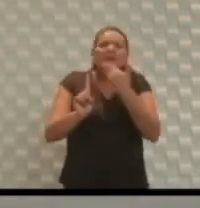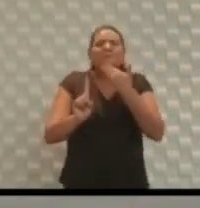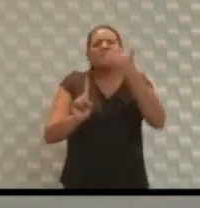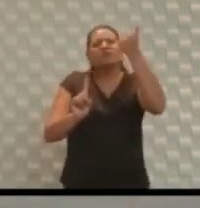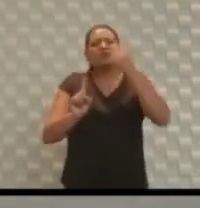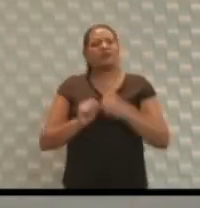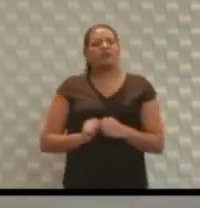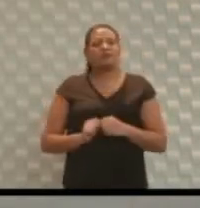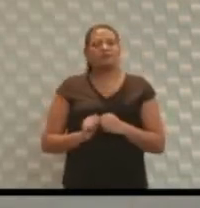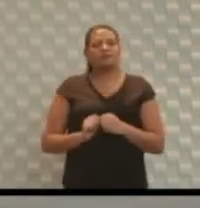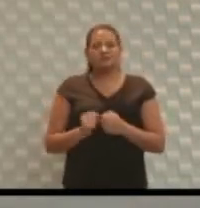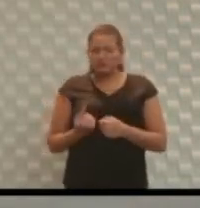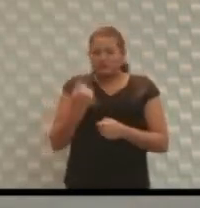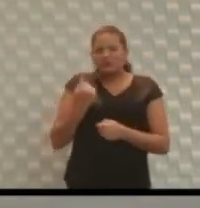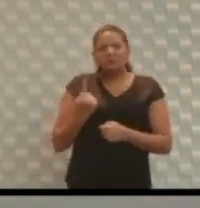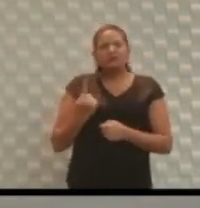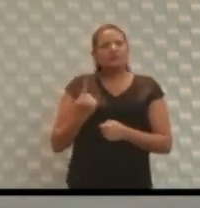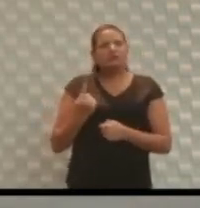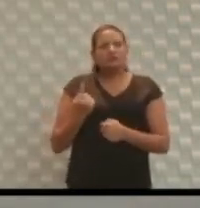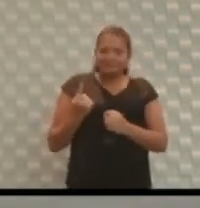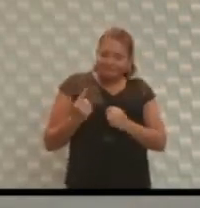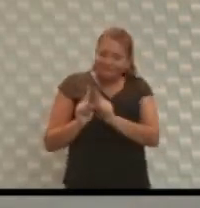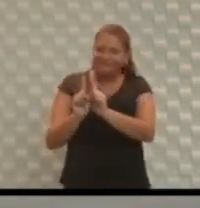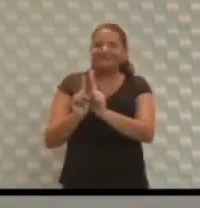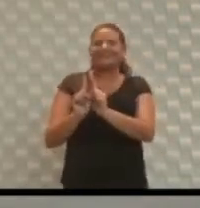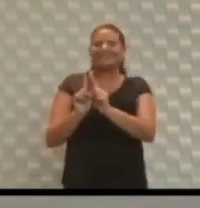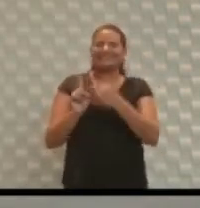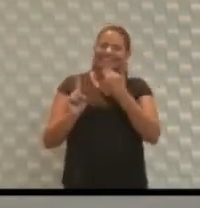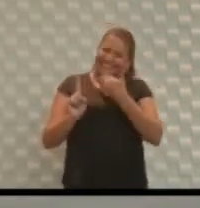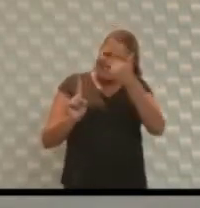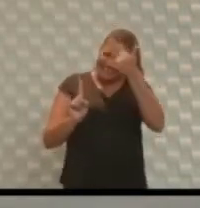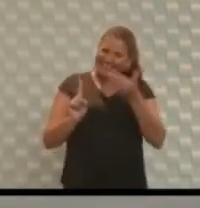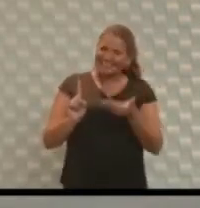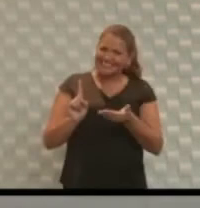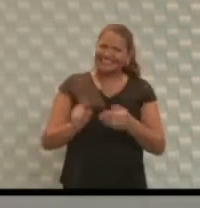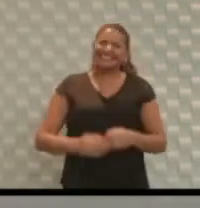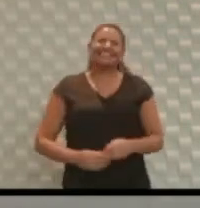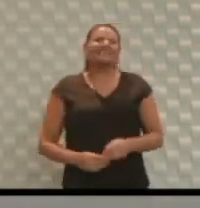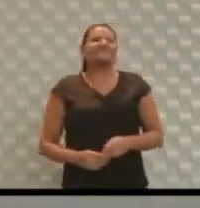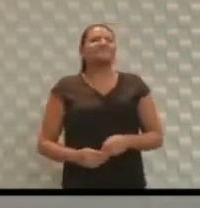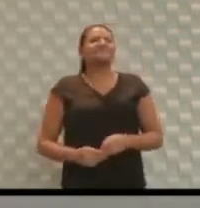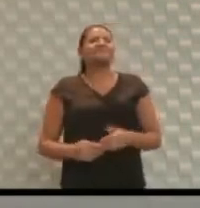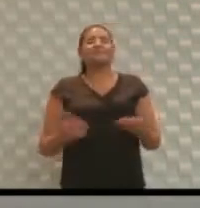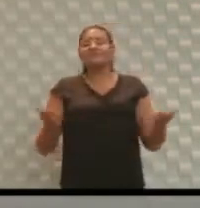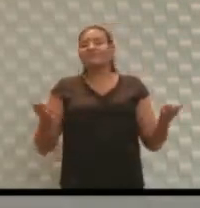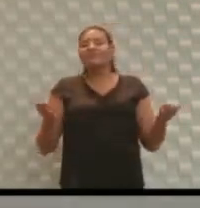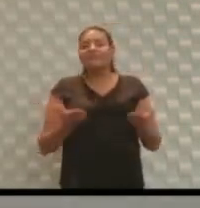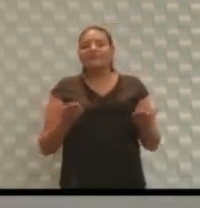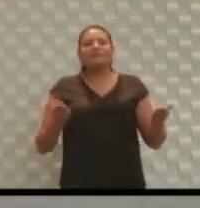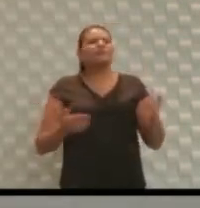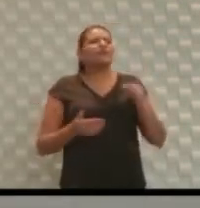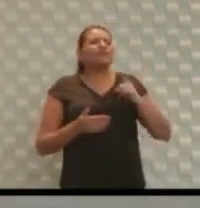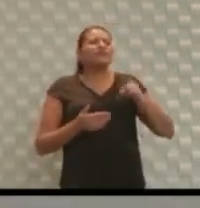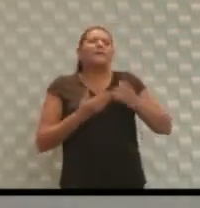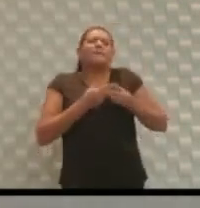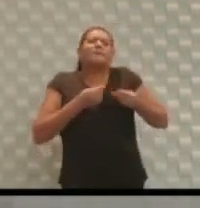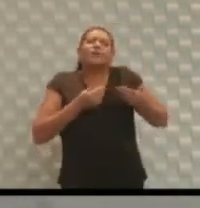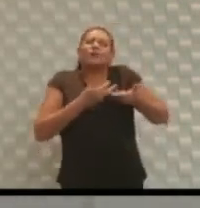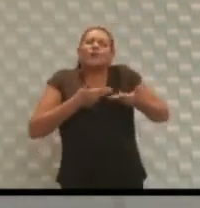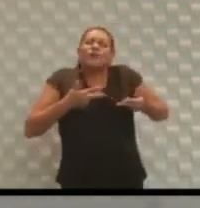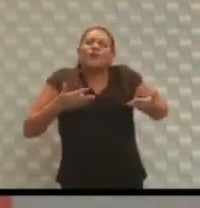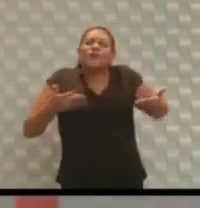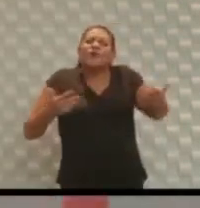esse sentimento também, que você saia daqui, eu quero terminar essa palavra. Eu tinha muito conteúdo aqui, gente, eu pus muito texto, mas eu